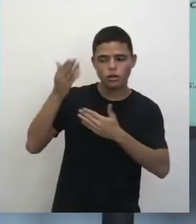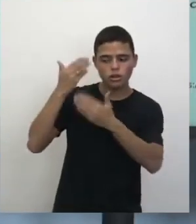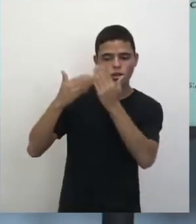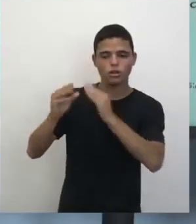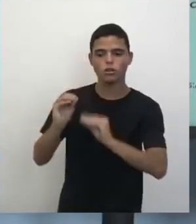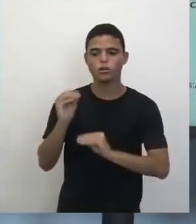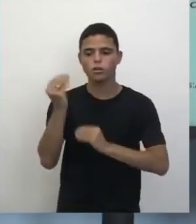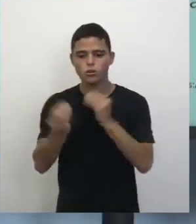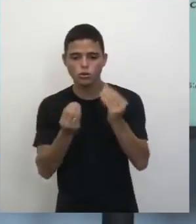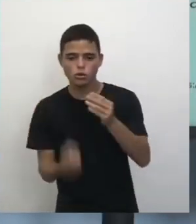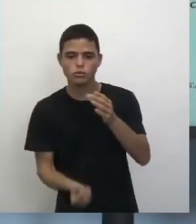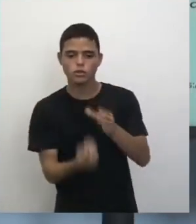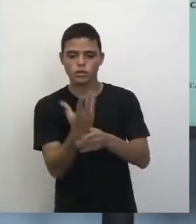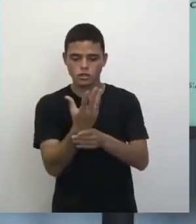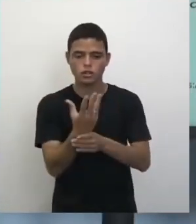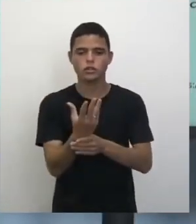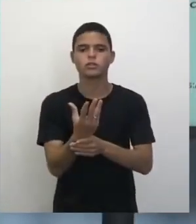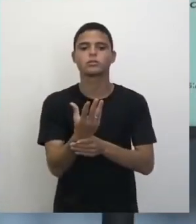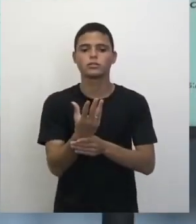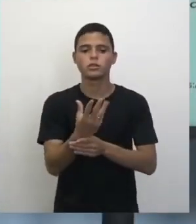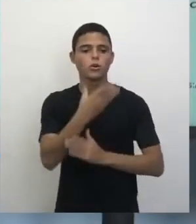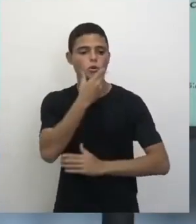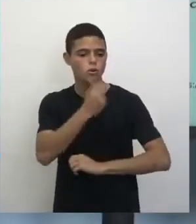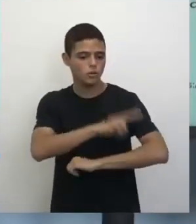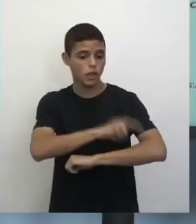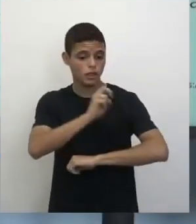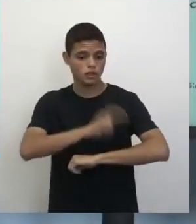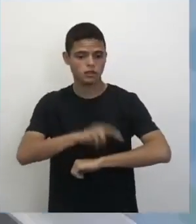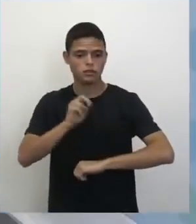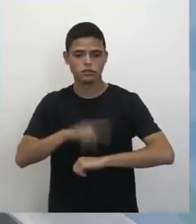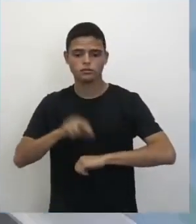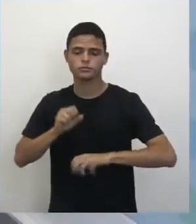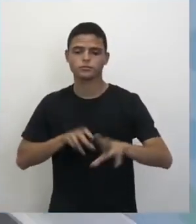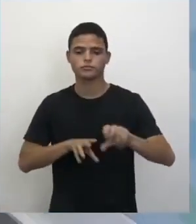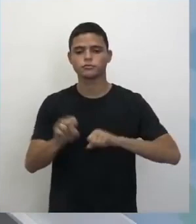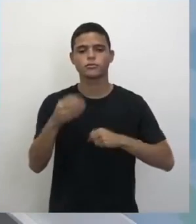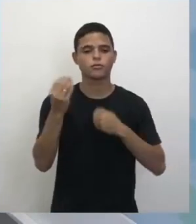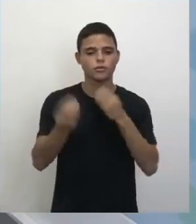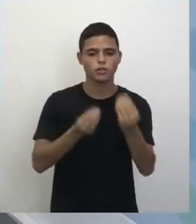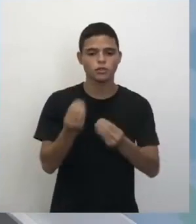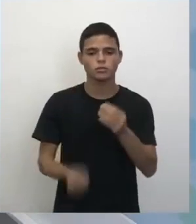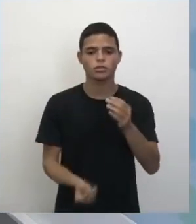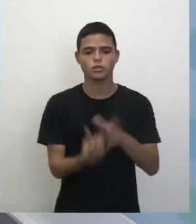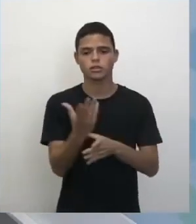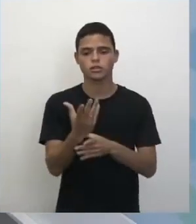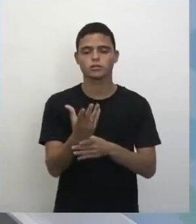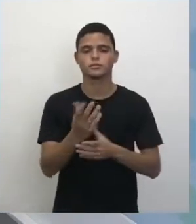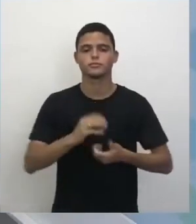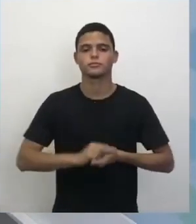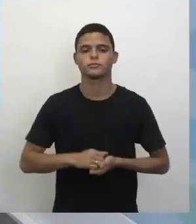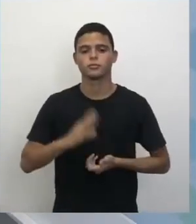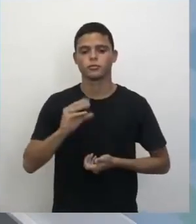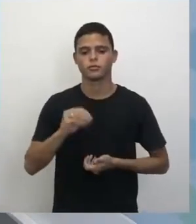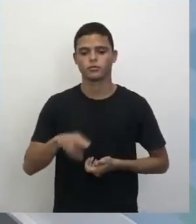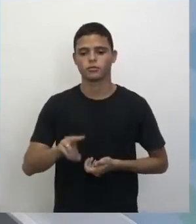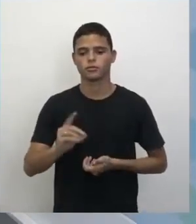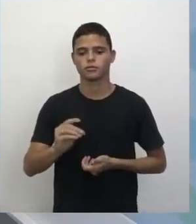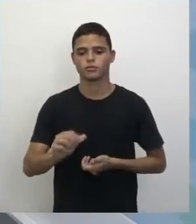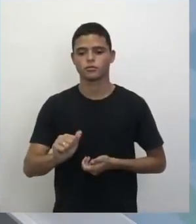a ideia, como que surgiu essa história de criar o homem grilo aí. Vamos lá, consegue falar para o seu Cadu? Cadu, tudo